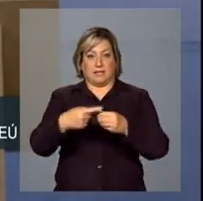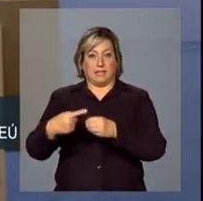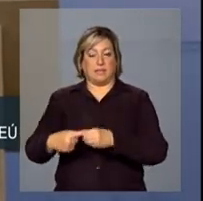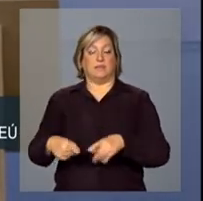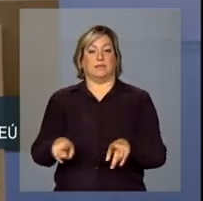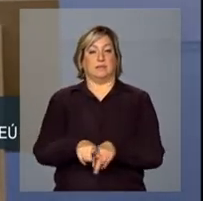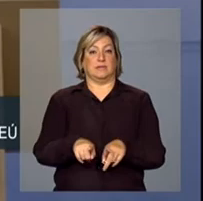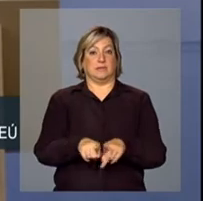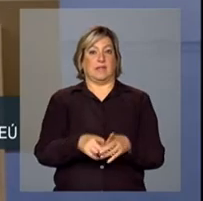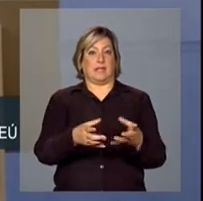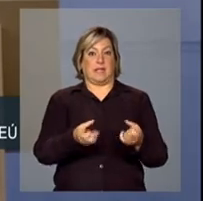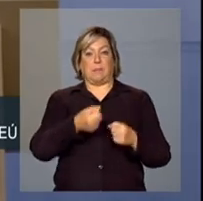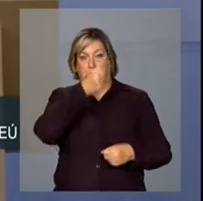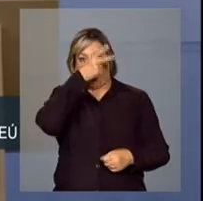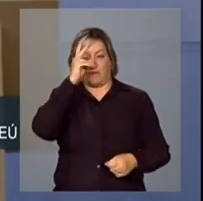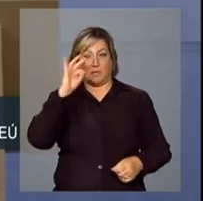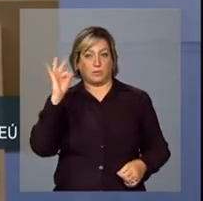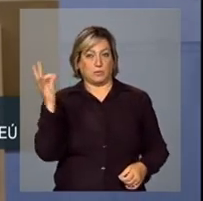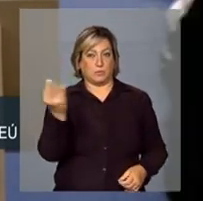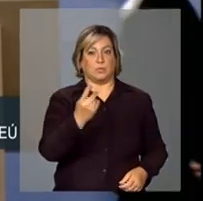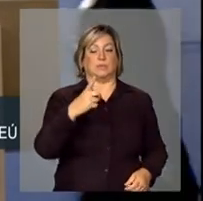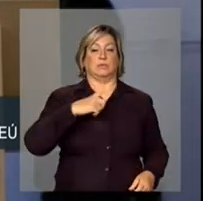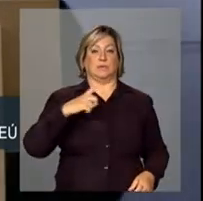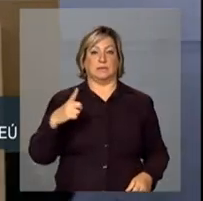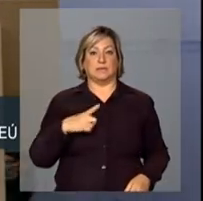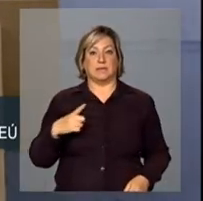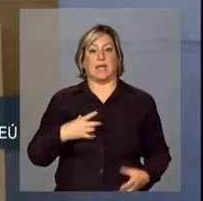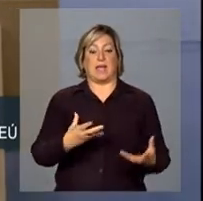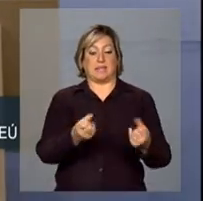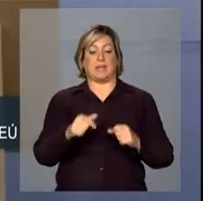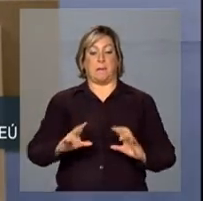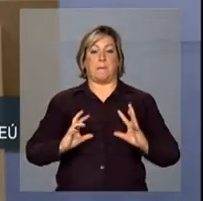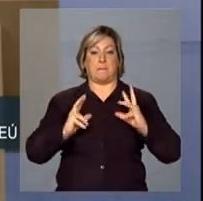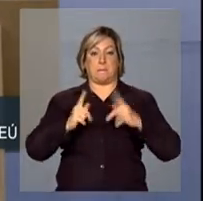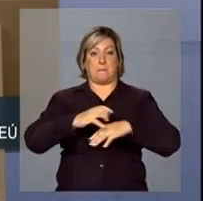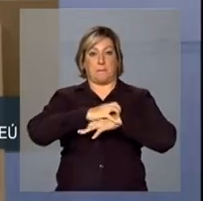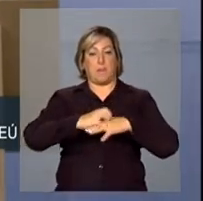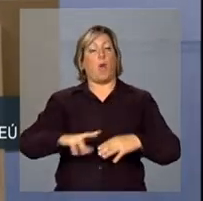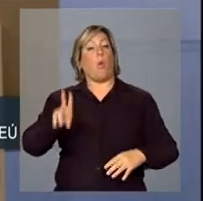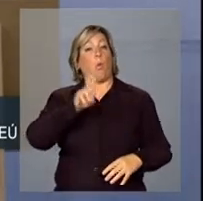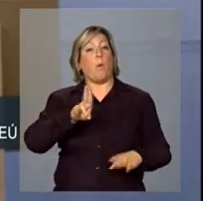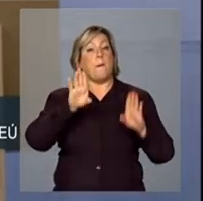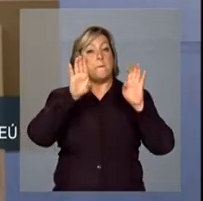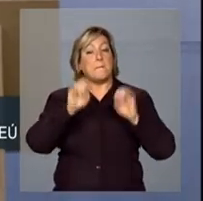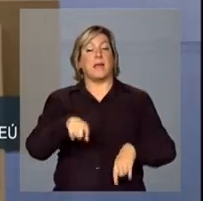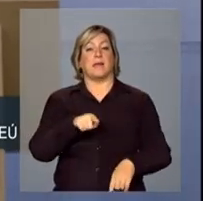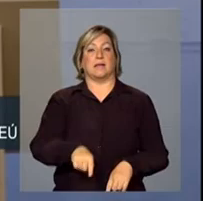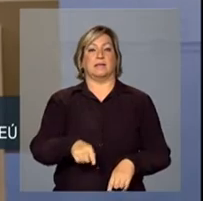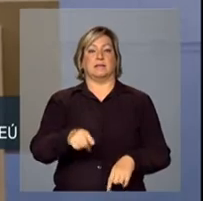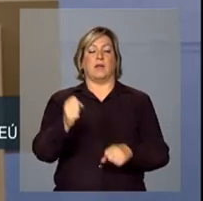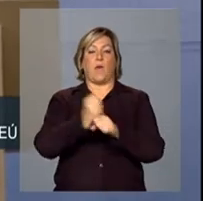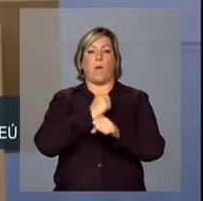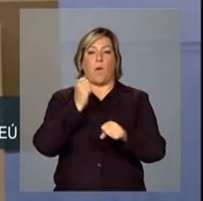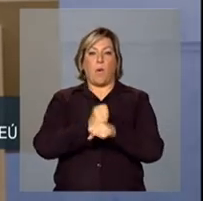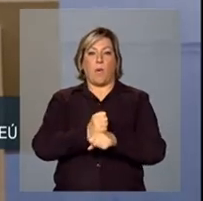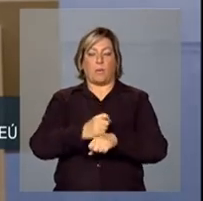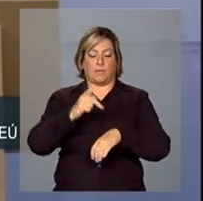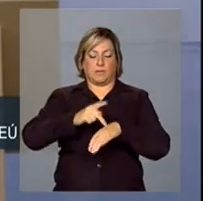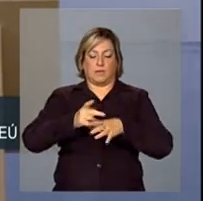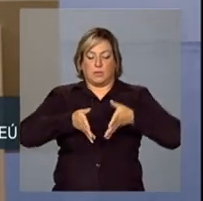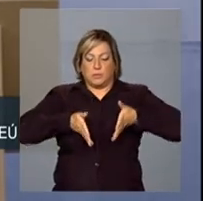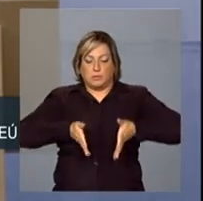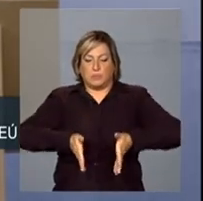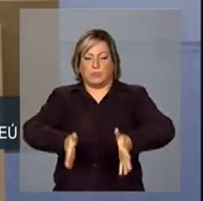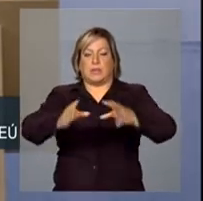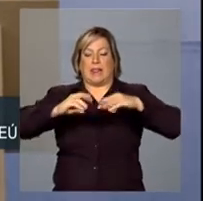estão recebendo essas máquinas façam bom uso delas, cuidando bem das estradas vicinais, para